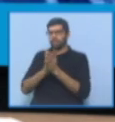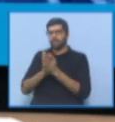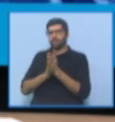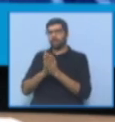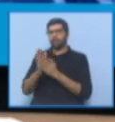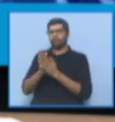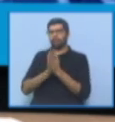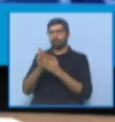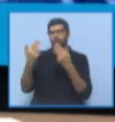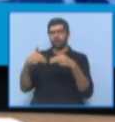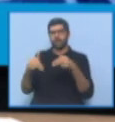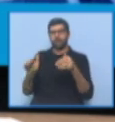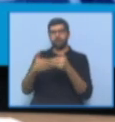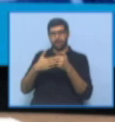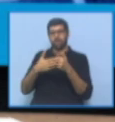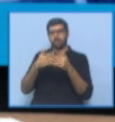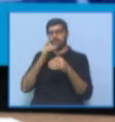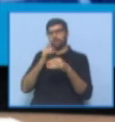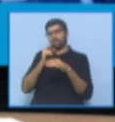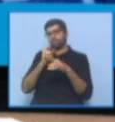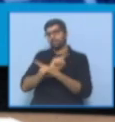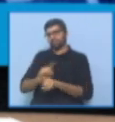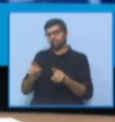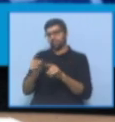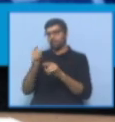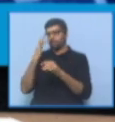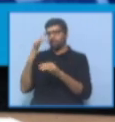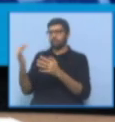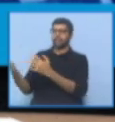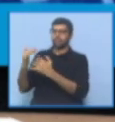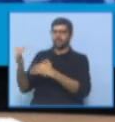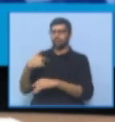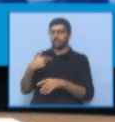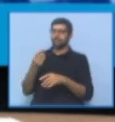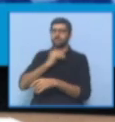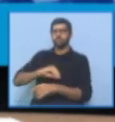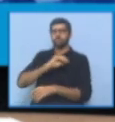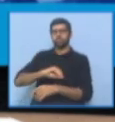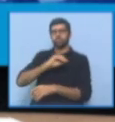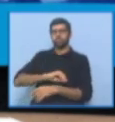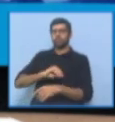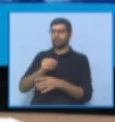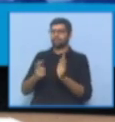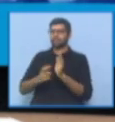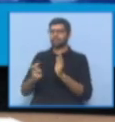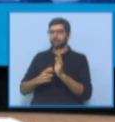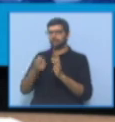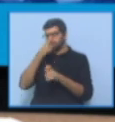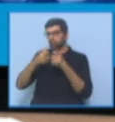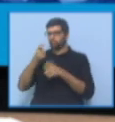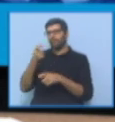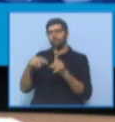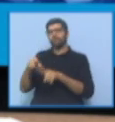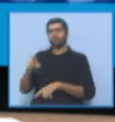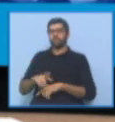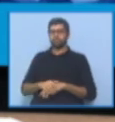fechamento das fronteiras e da impossibilidade de migração legal para lucrar com a necessidade dos migrantes.